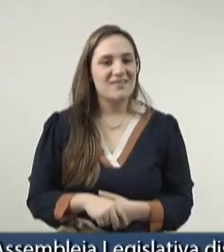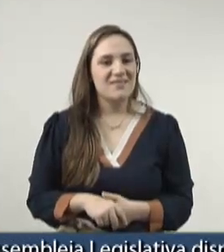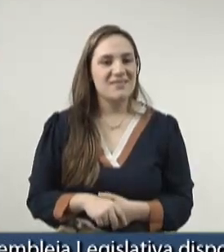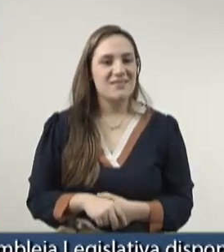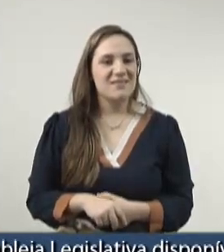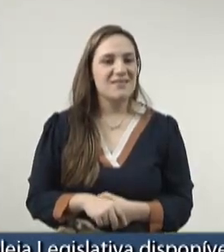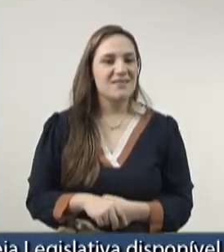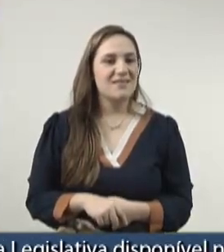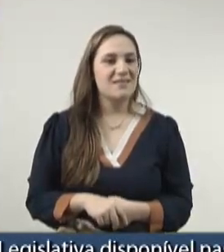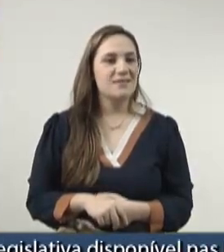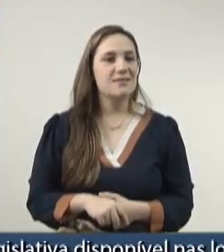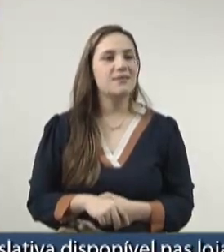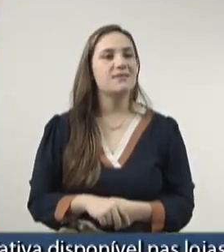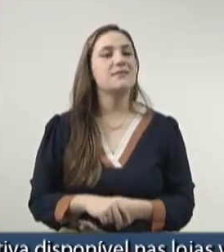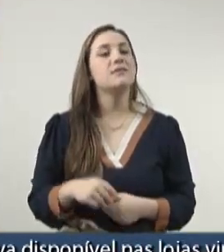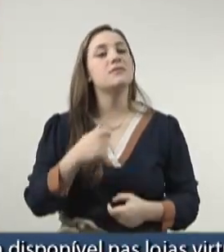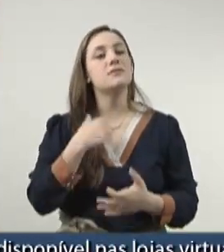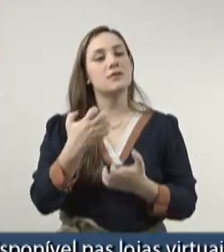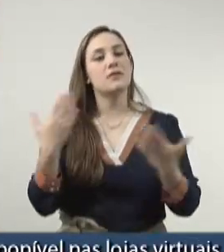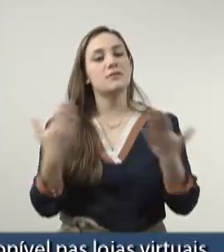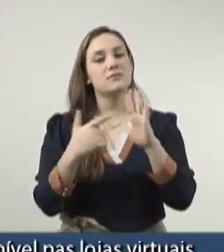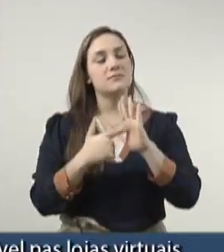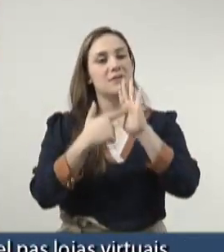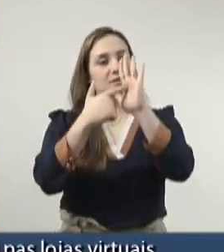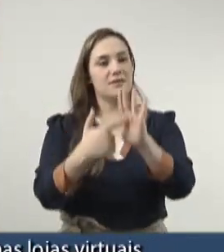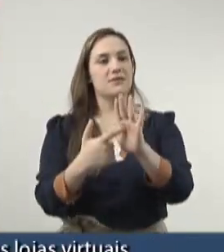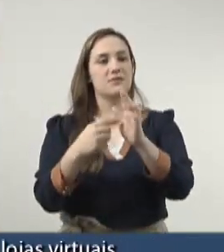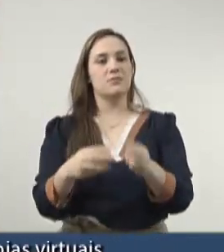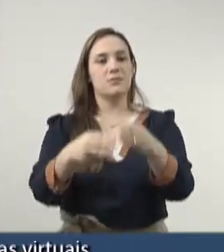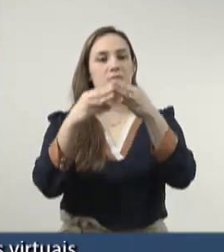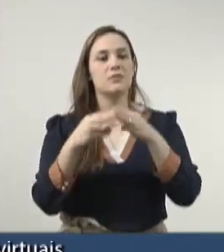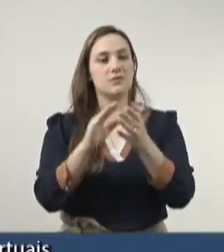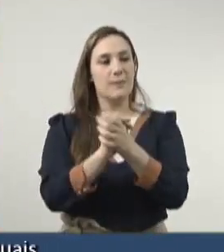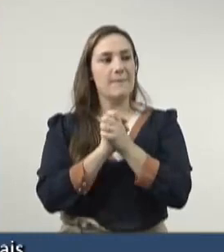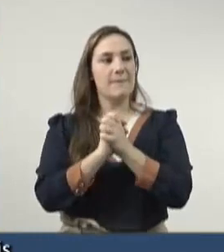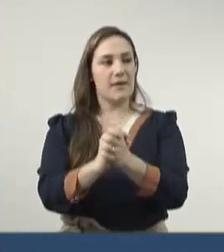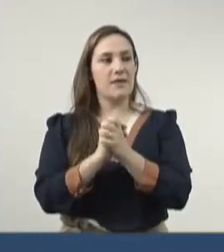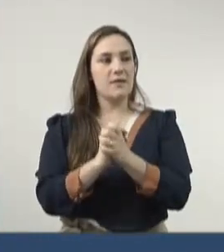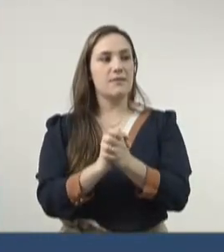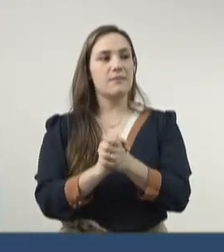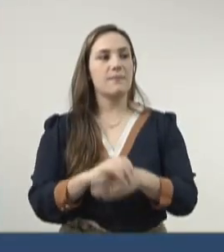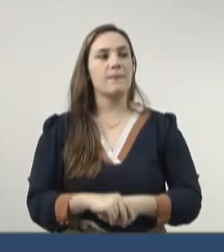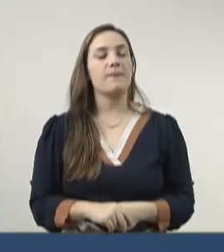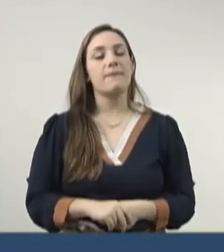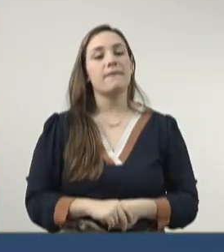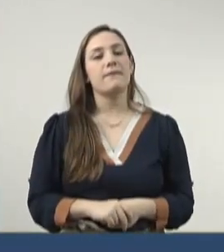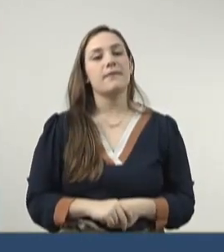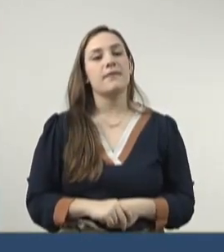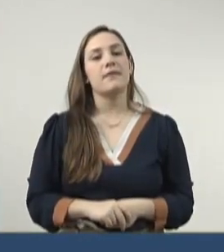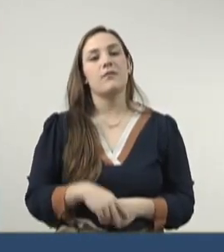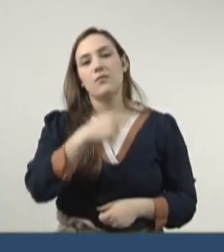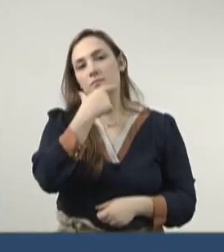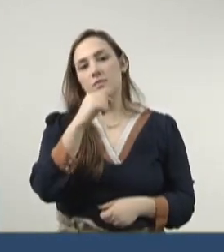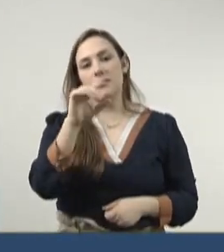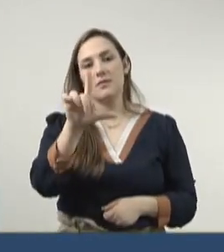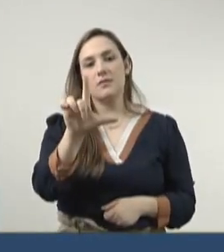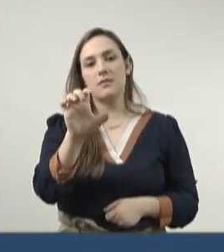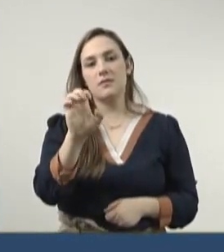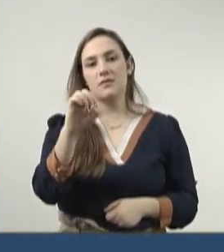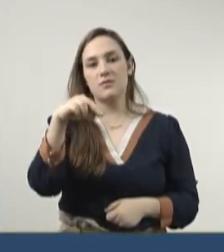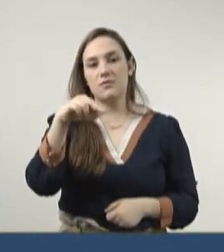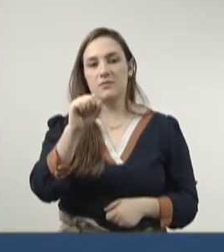Senhor presidente, quero apresentar aqui uma moção de congratulação aos senhores Leonel de